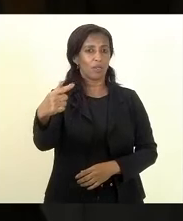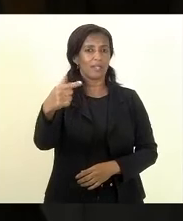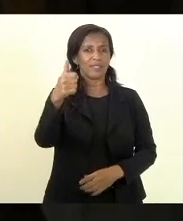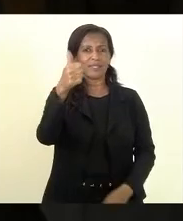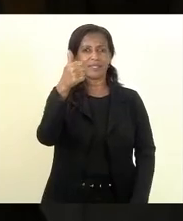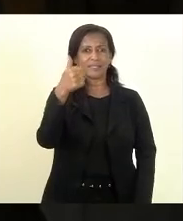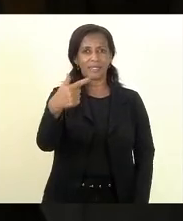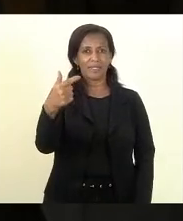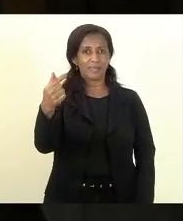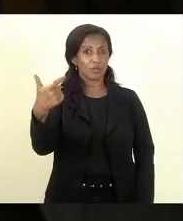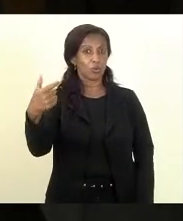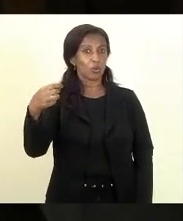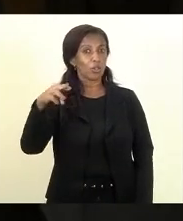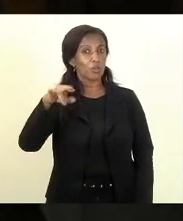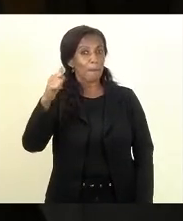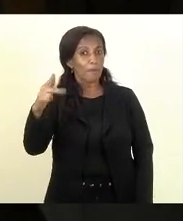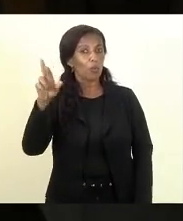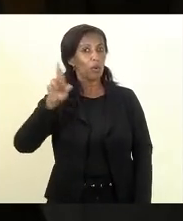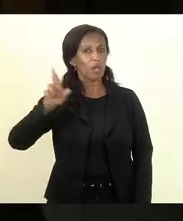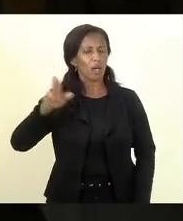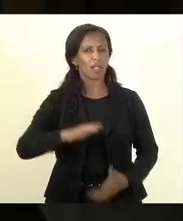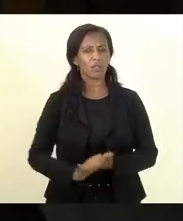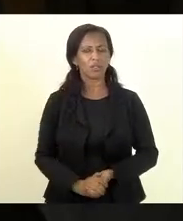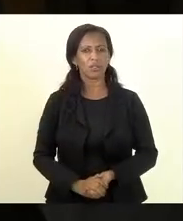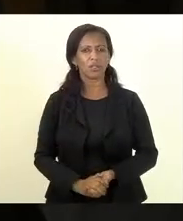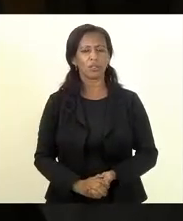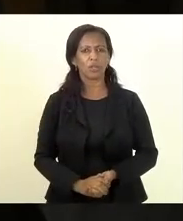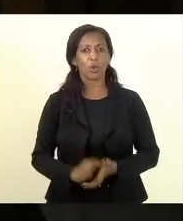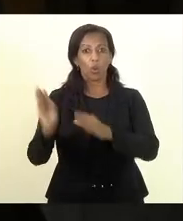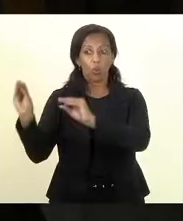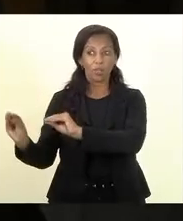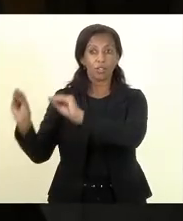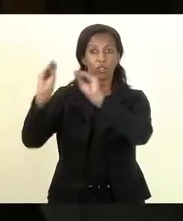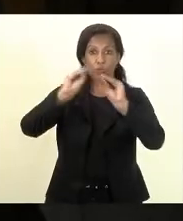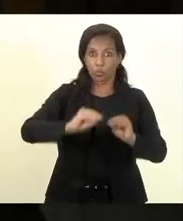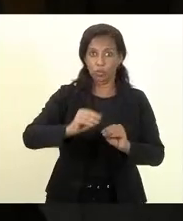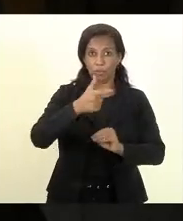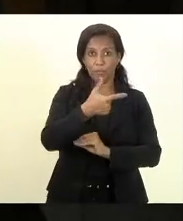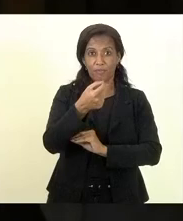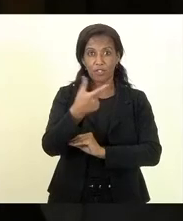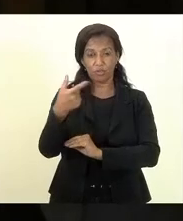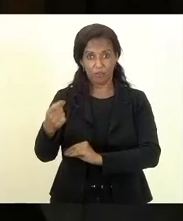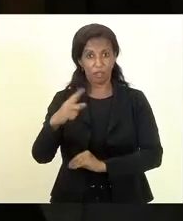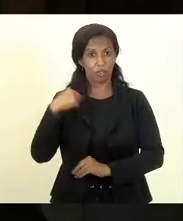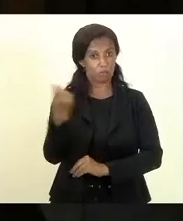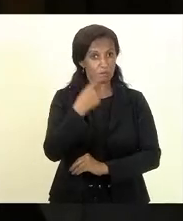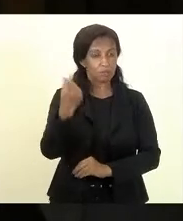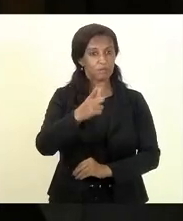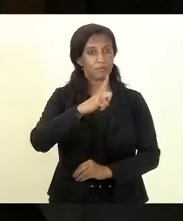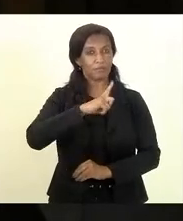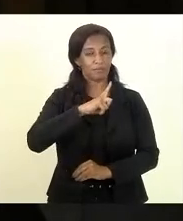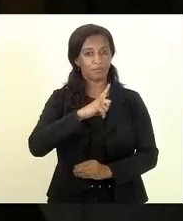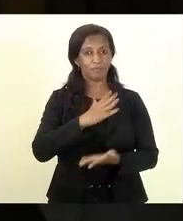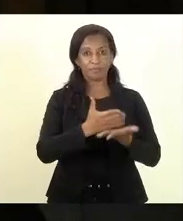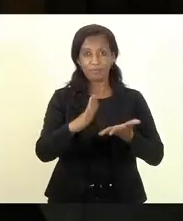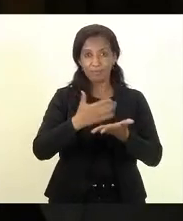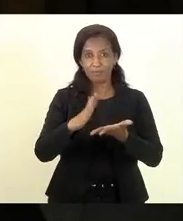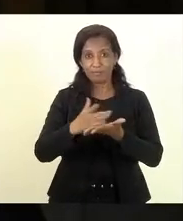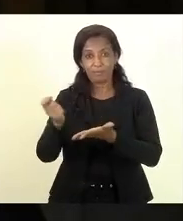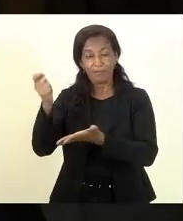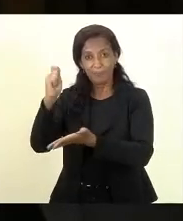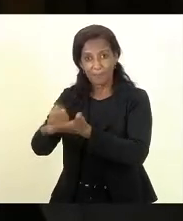R$14.702.000. Quando nós vamos para 2020, nós temos restos a pagar